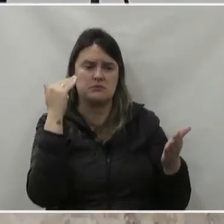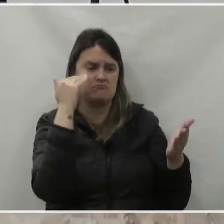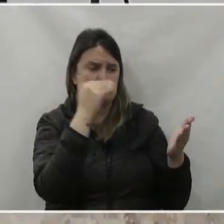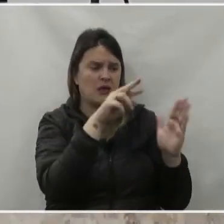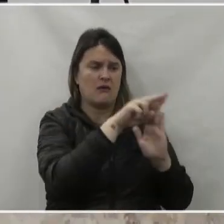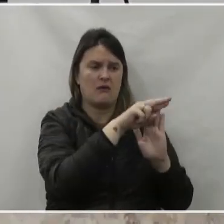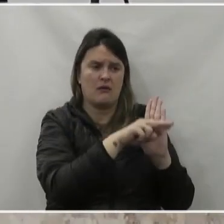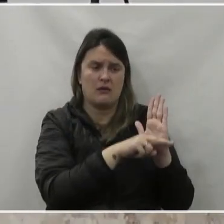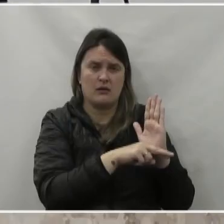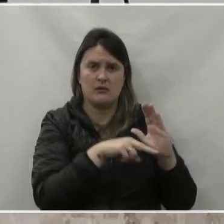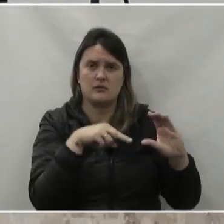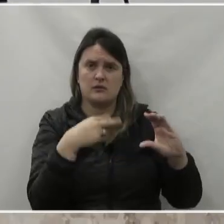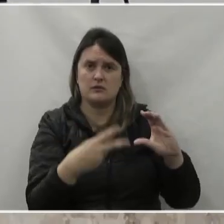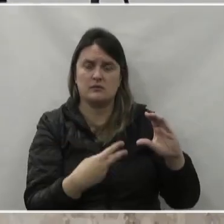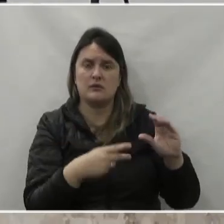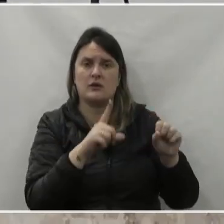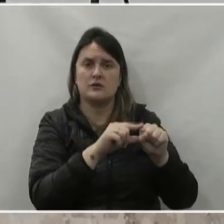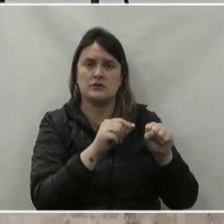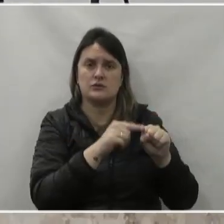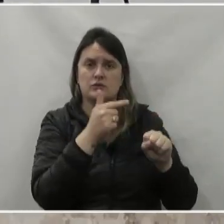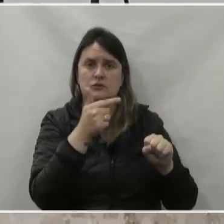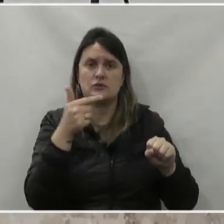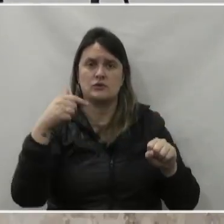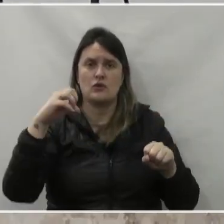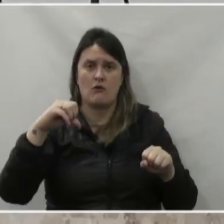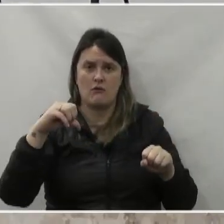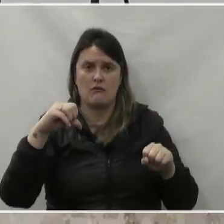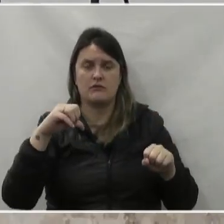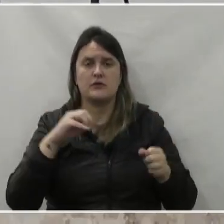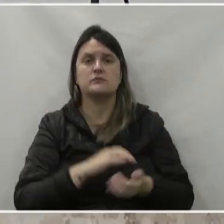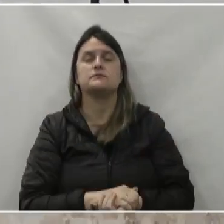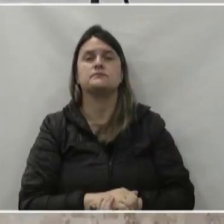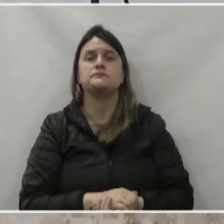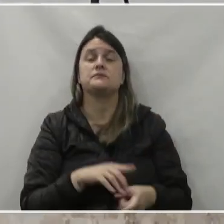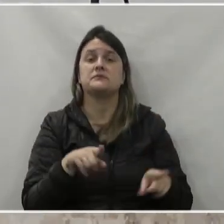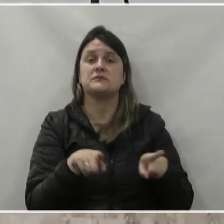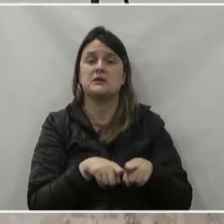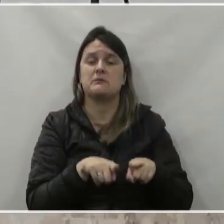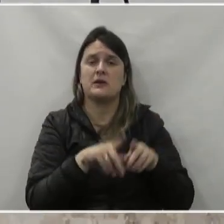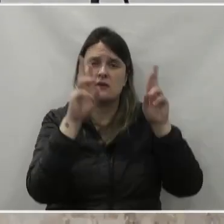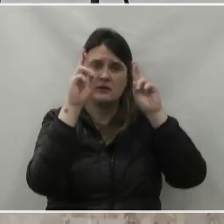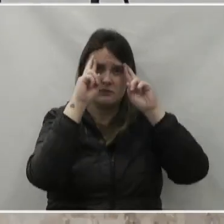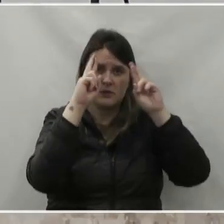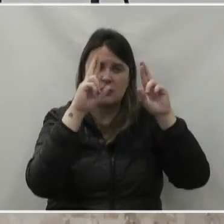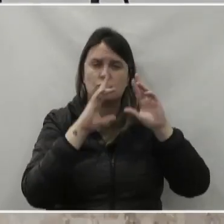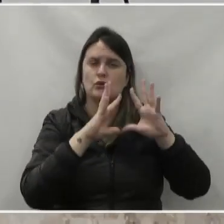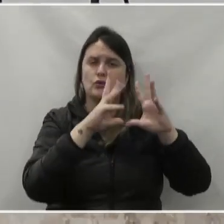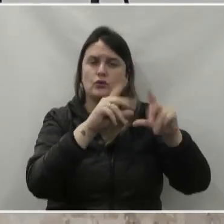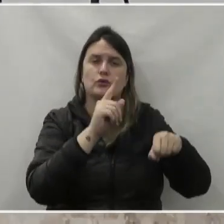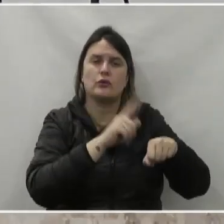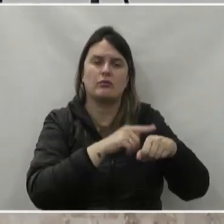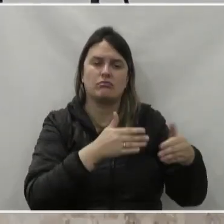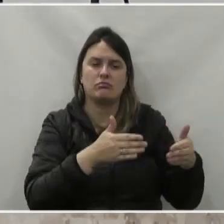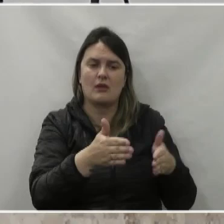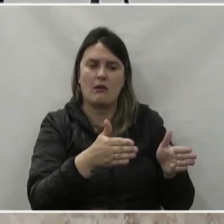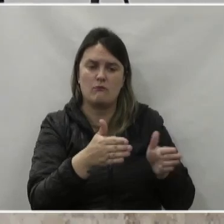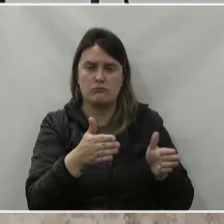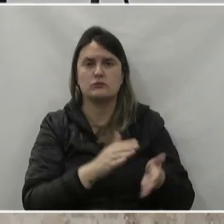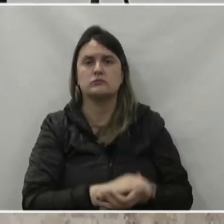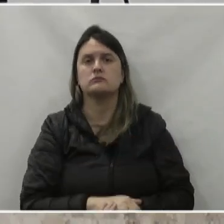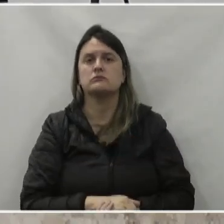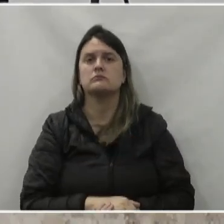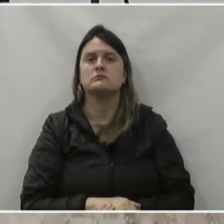mais especificamente no artigo 229, e também respeitando todos os prazos